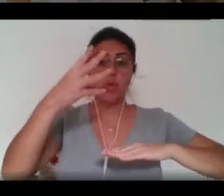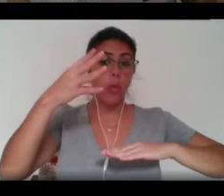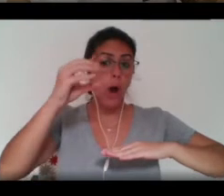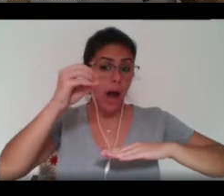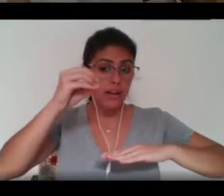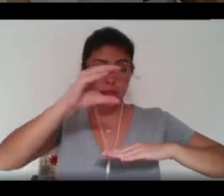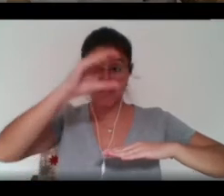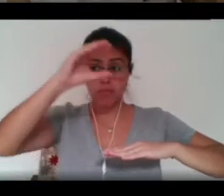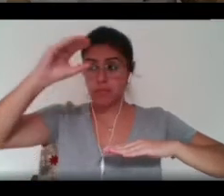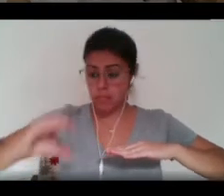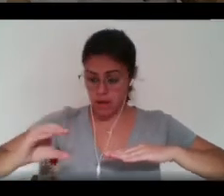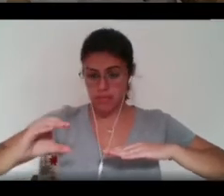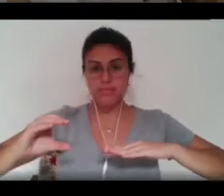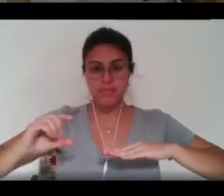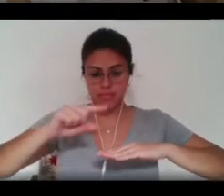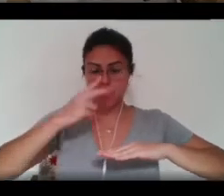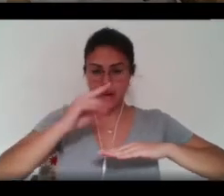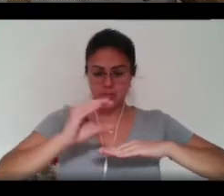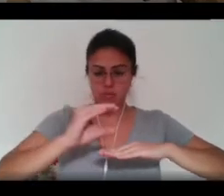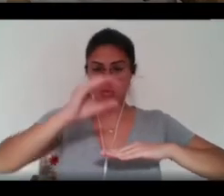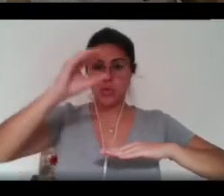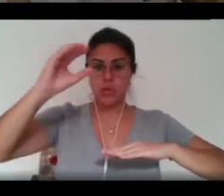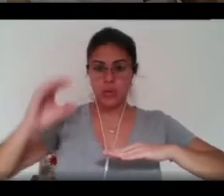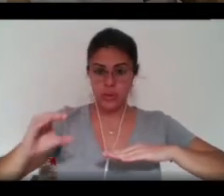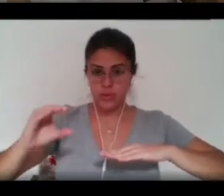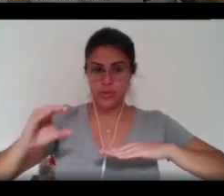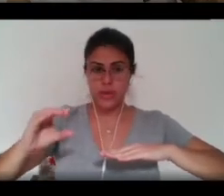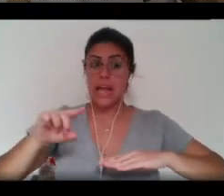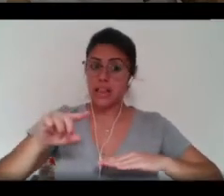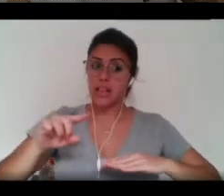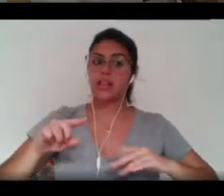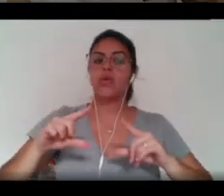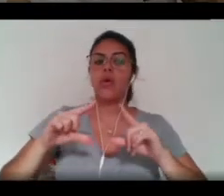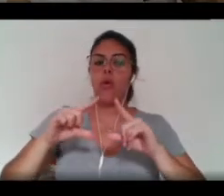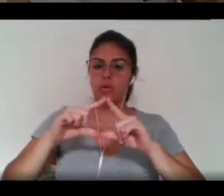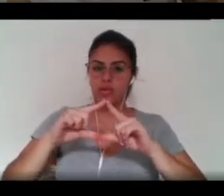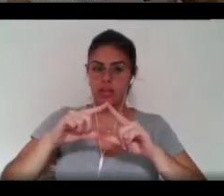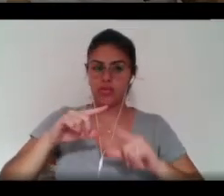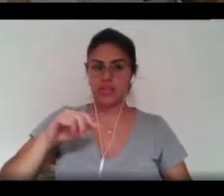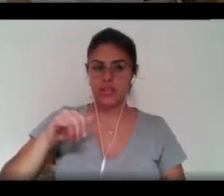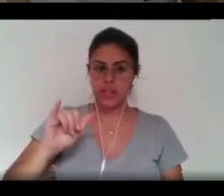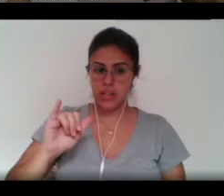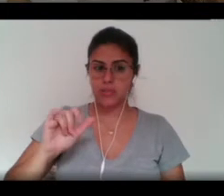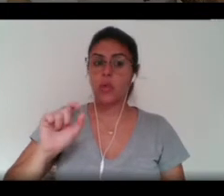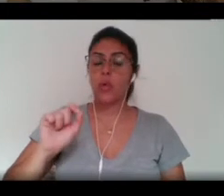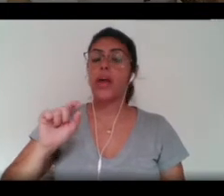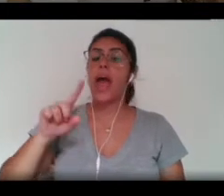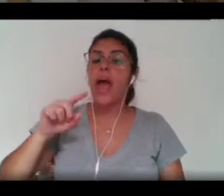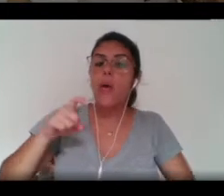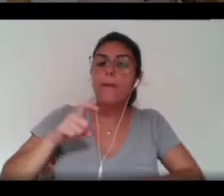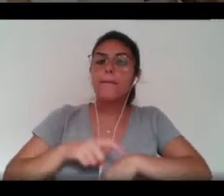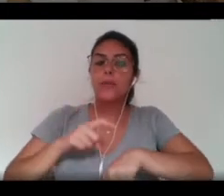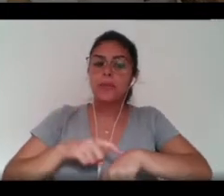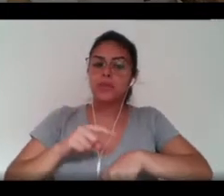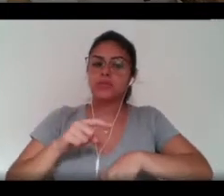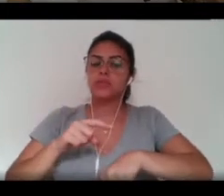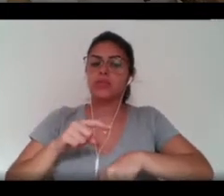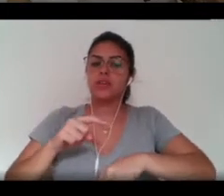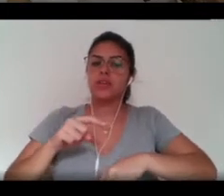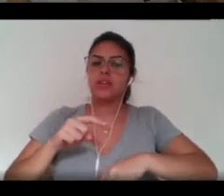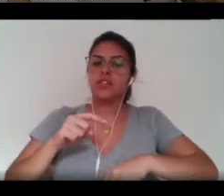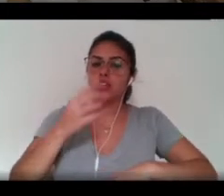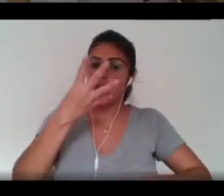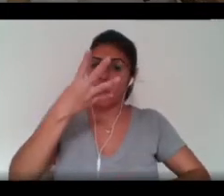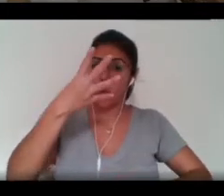40 metros, depois ele sobe e desce, né? O ΔY é esse cara aqui, ó, que é